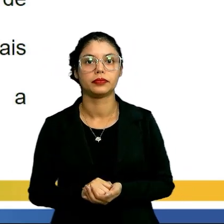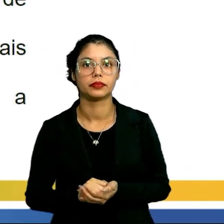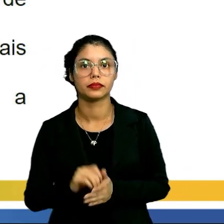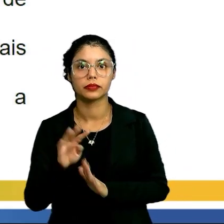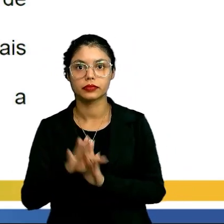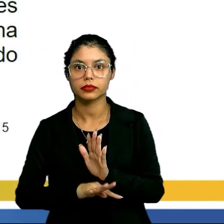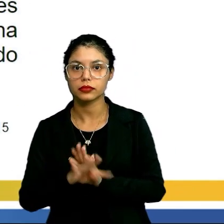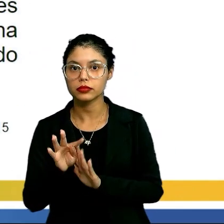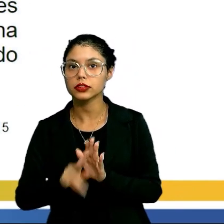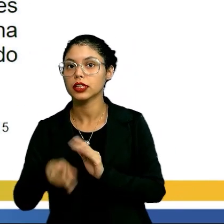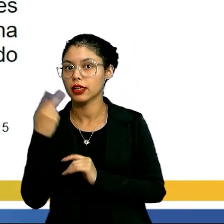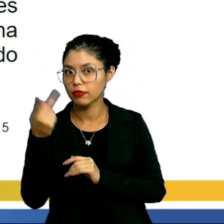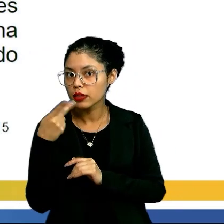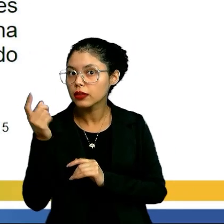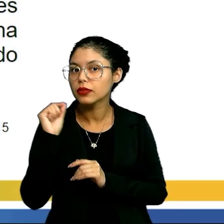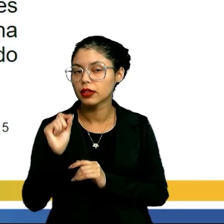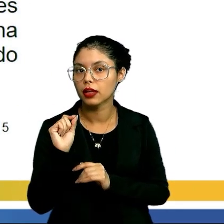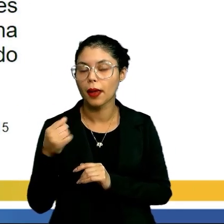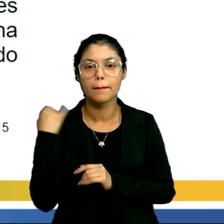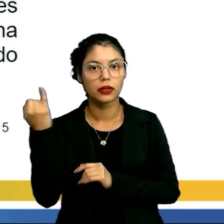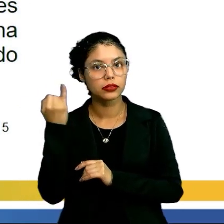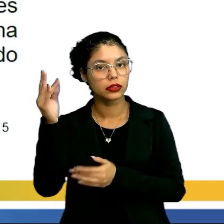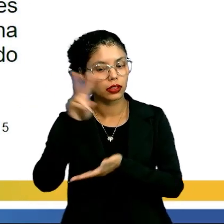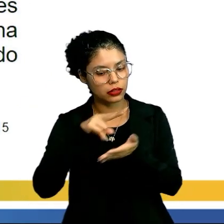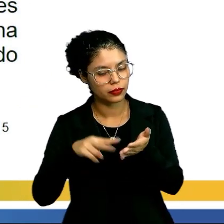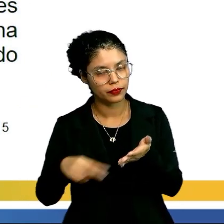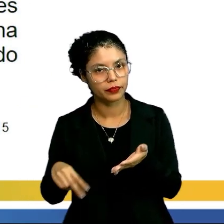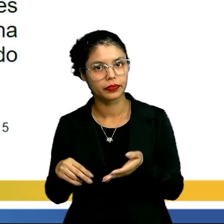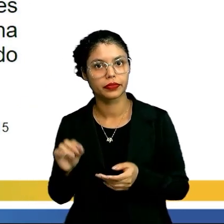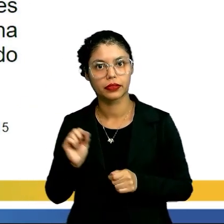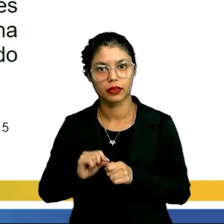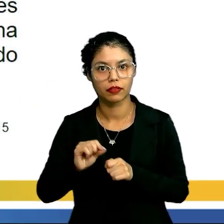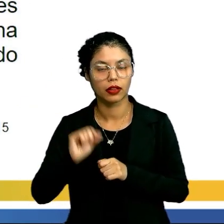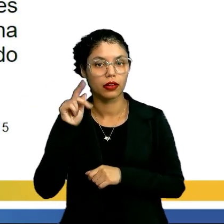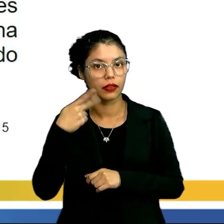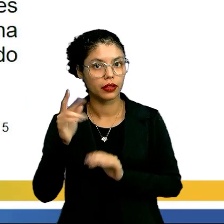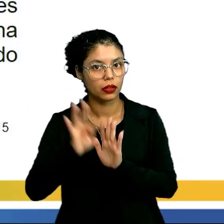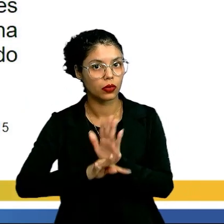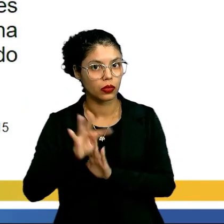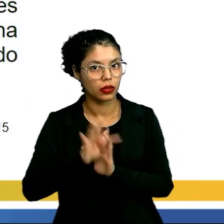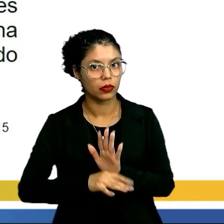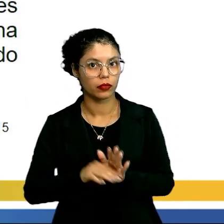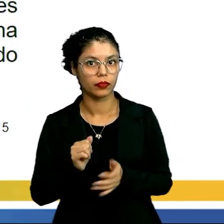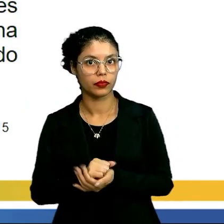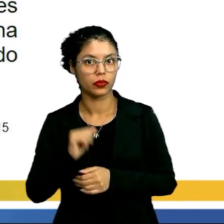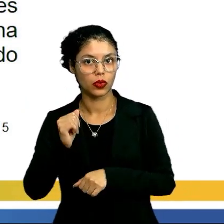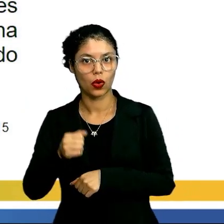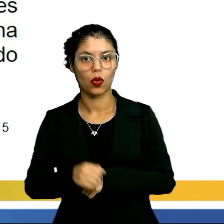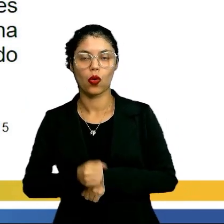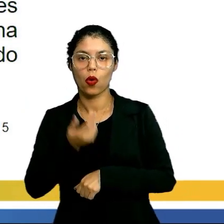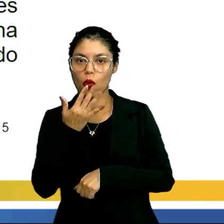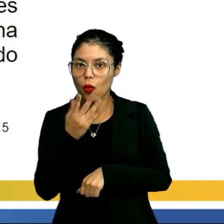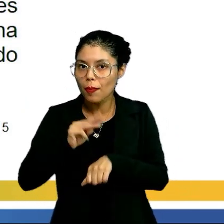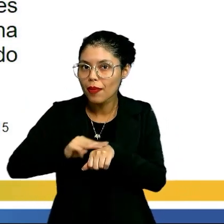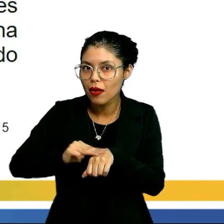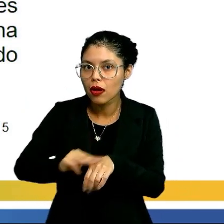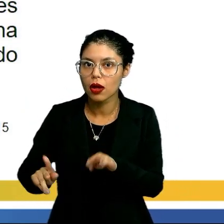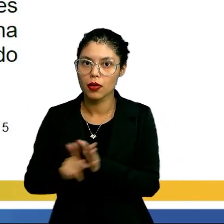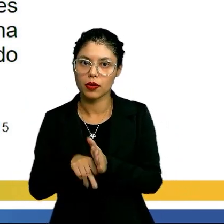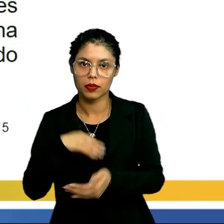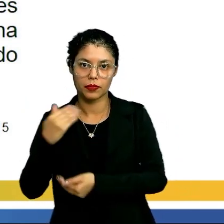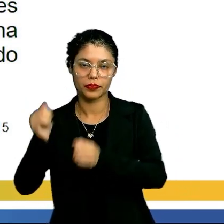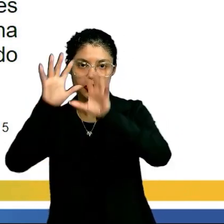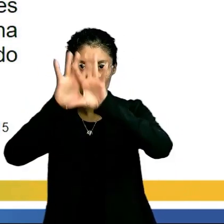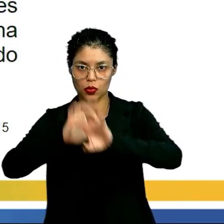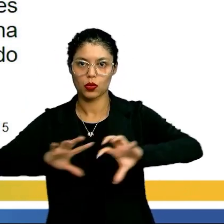texto, ele fala, né? Por isso que é importante fazer a leitura. O texto, ele fala ali que o tom marrom ele é decorrente da